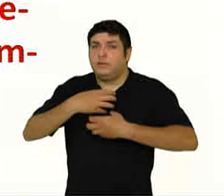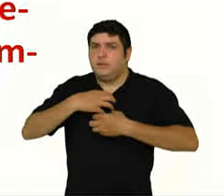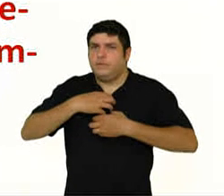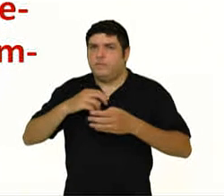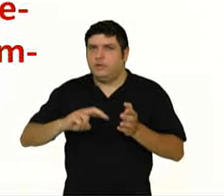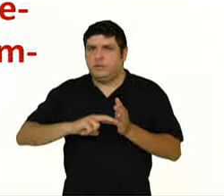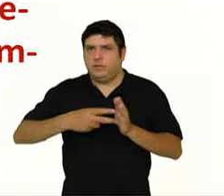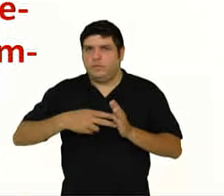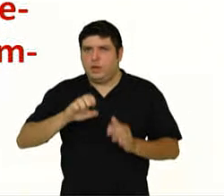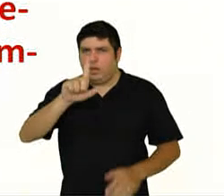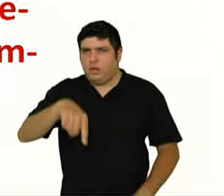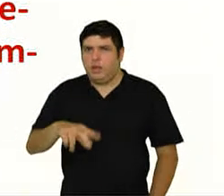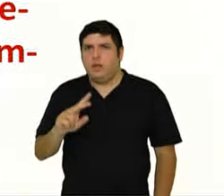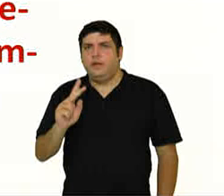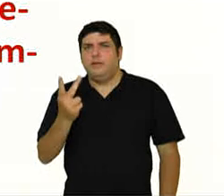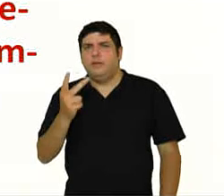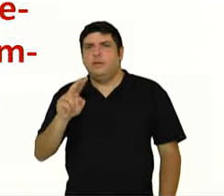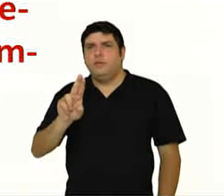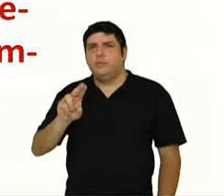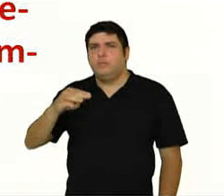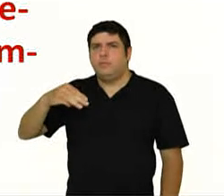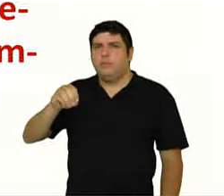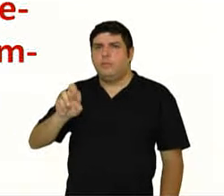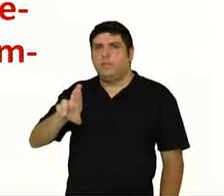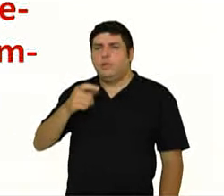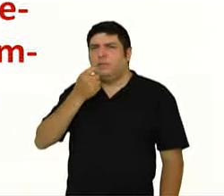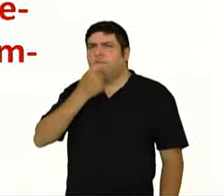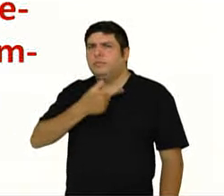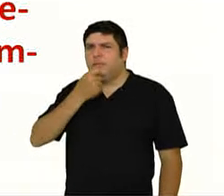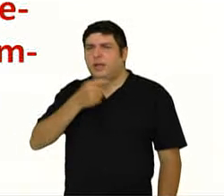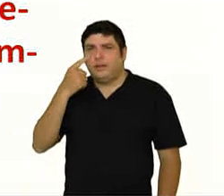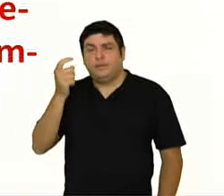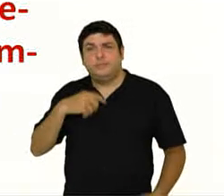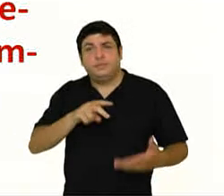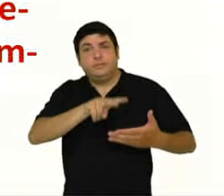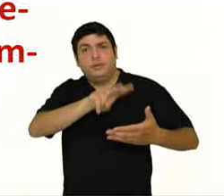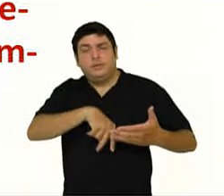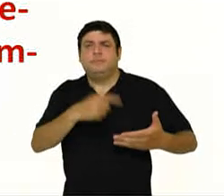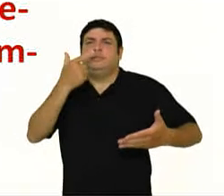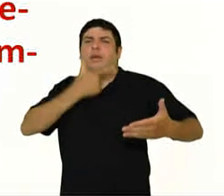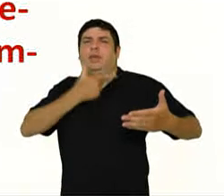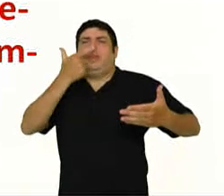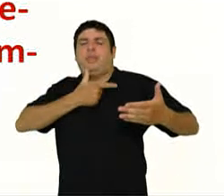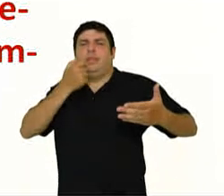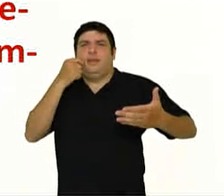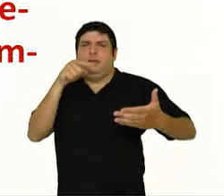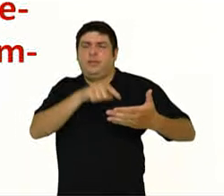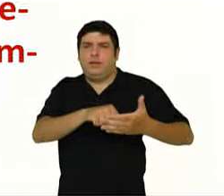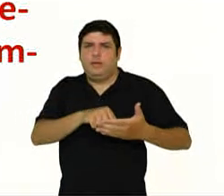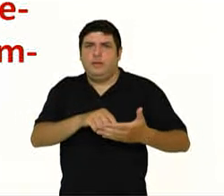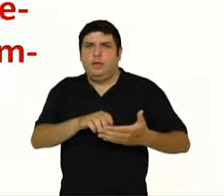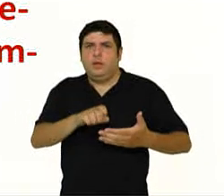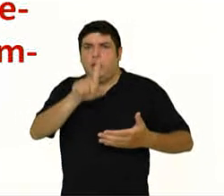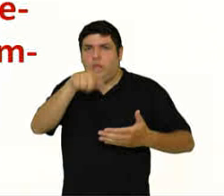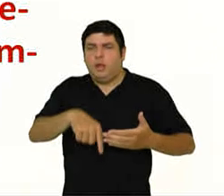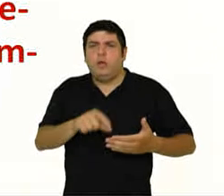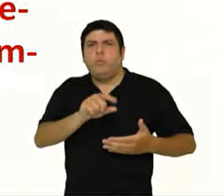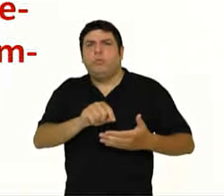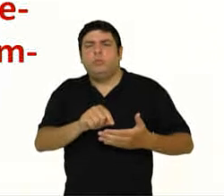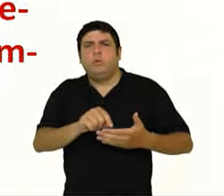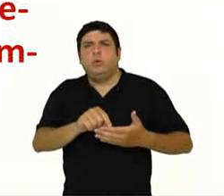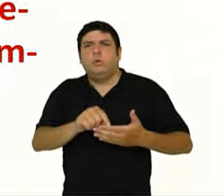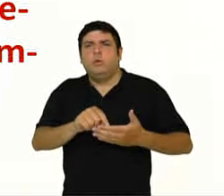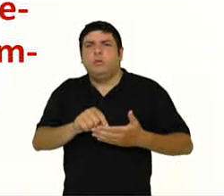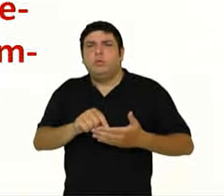produzido é de humor, sem dúvida nenhuma, né? Você acaba dando risada da tirada ali, né, do publicitário. É uma quebra de